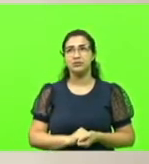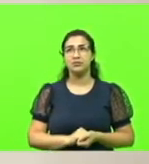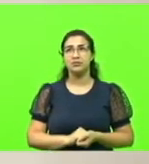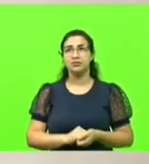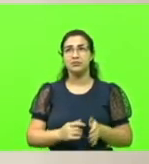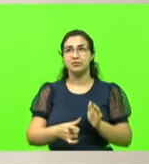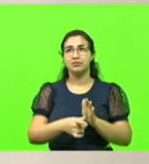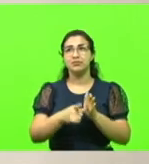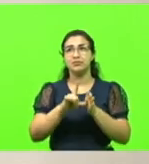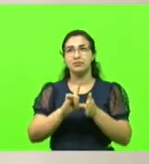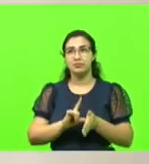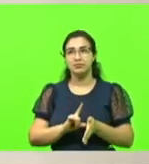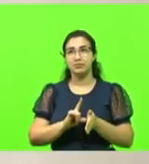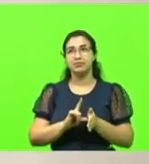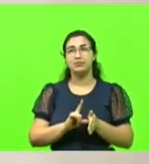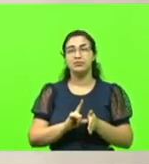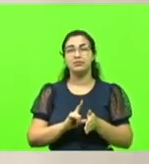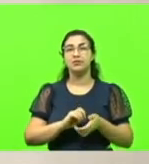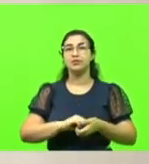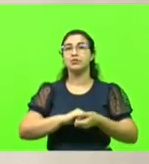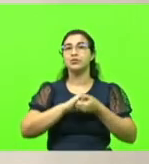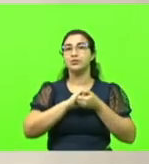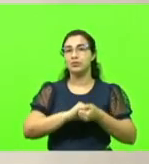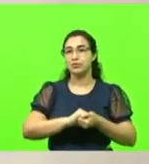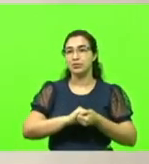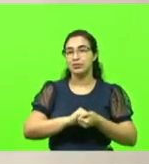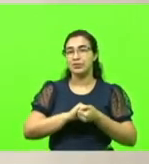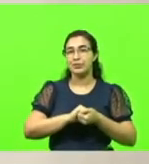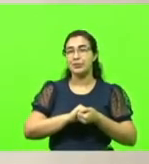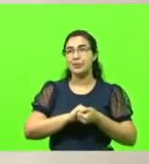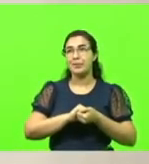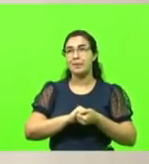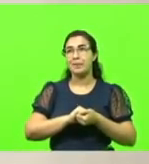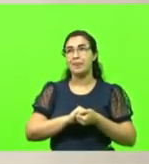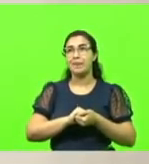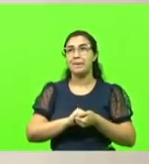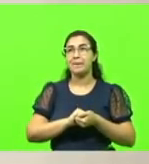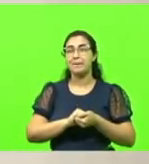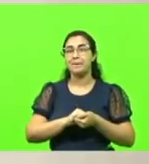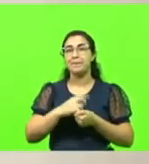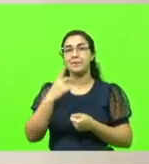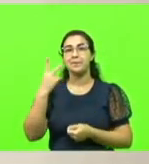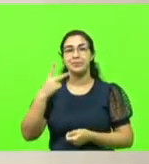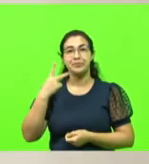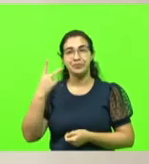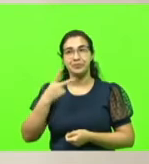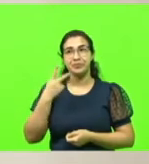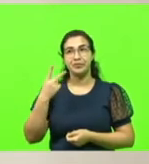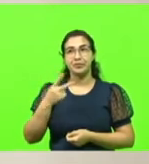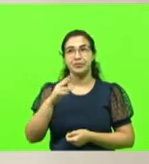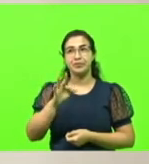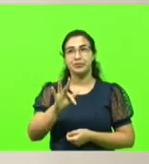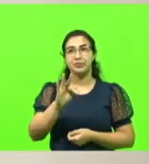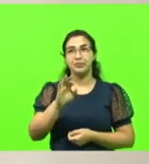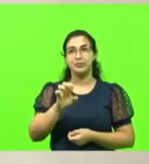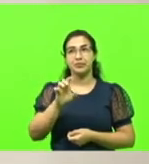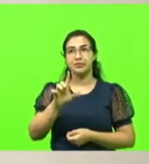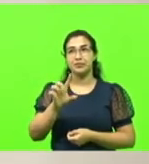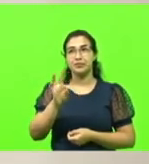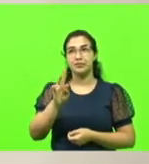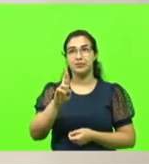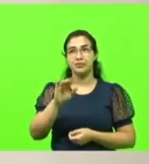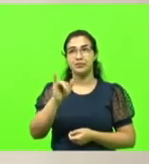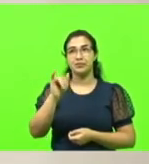antes eu gostaria de cumprimentar também nosso vereador Feltrin, lá da cidade de